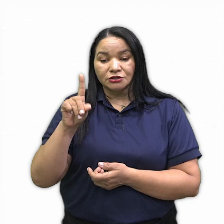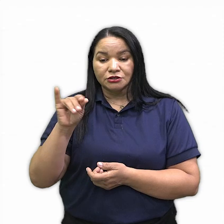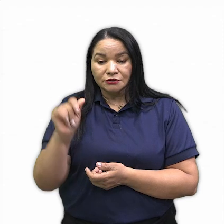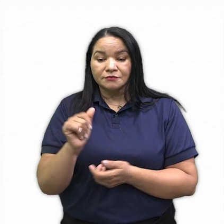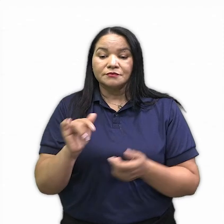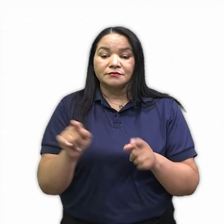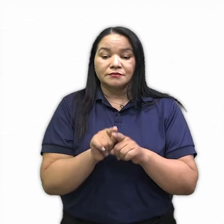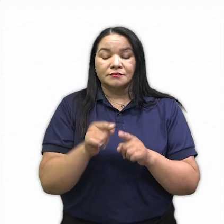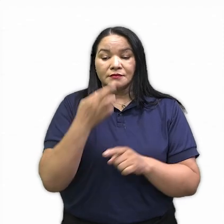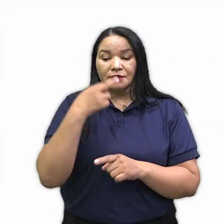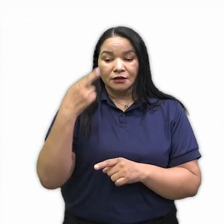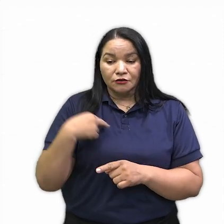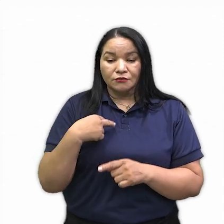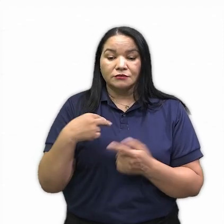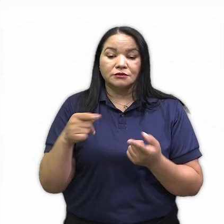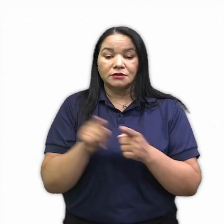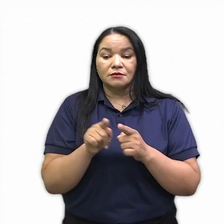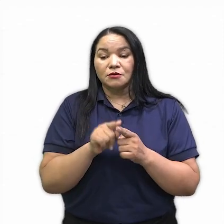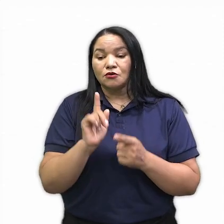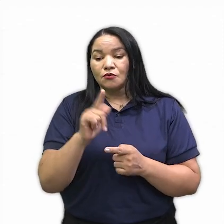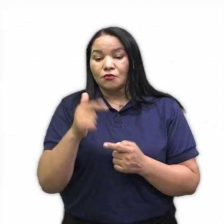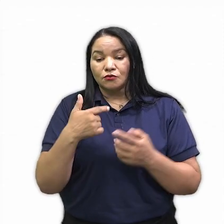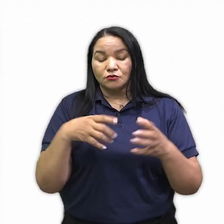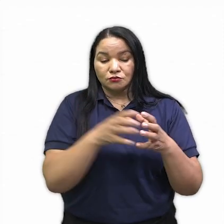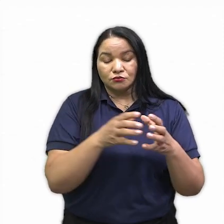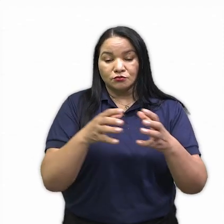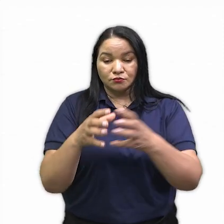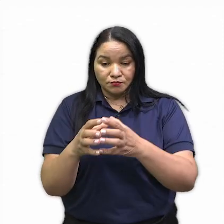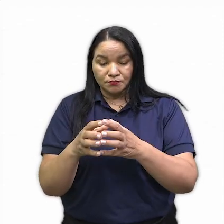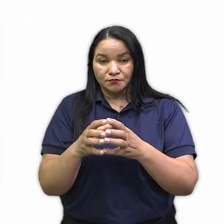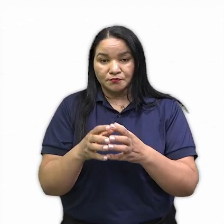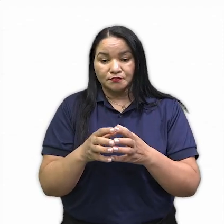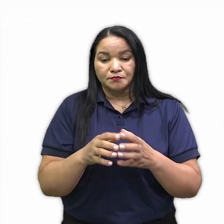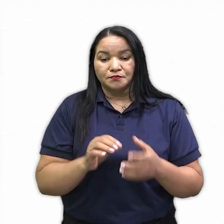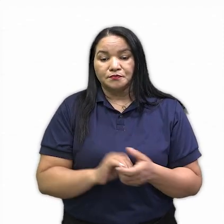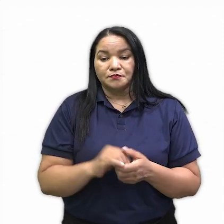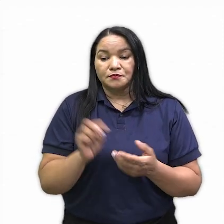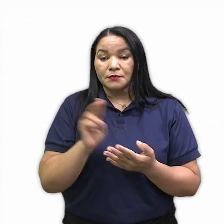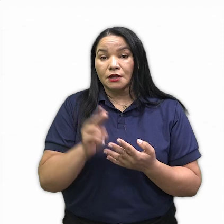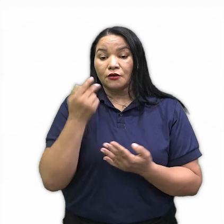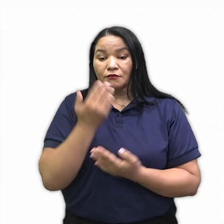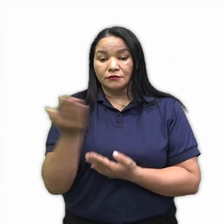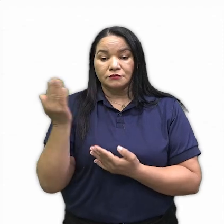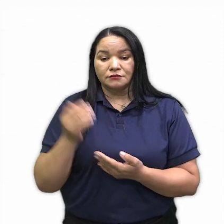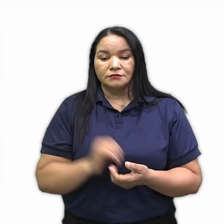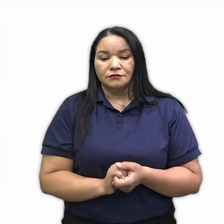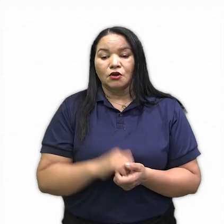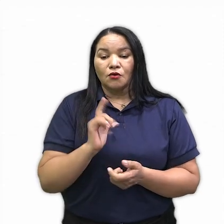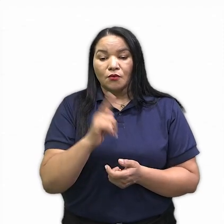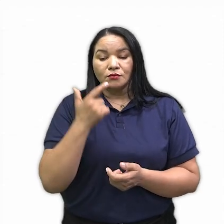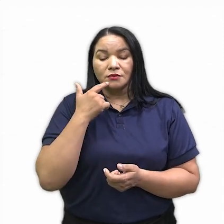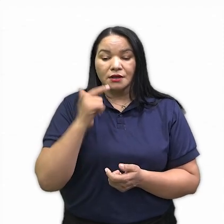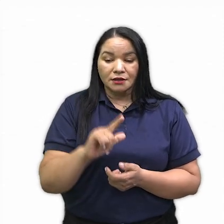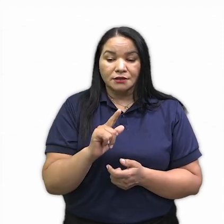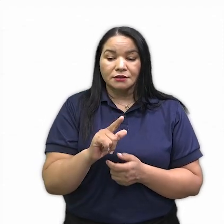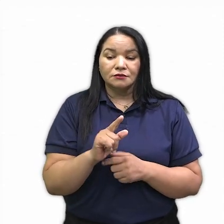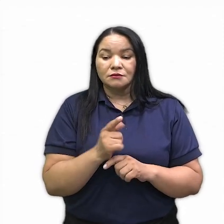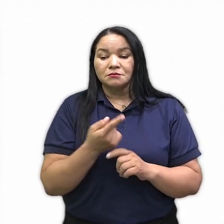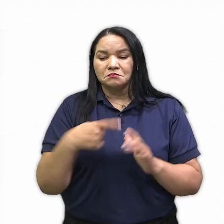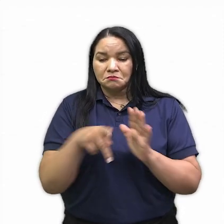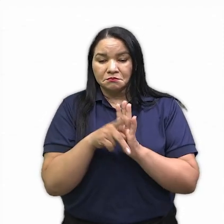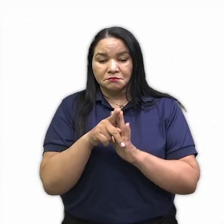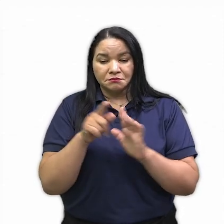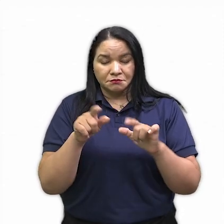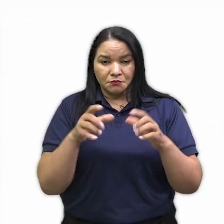mordívinos e os udmurtes. As línguas fino-úgricas, como o finlandês, o estoniano e o